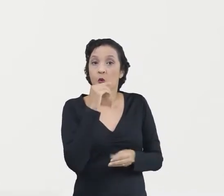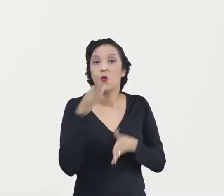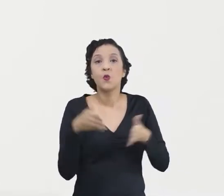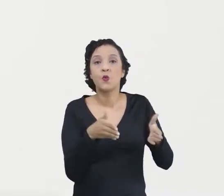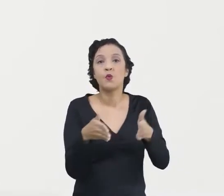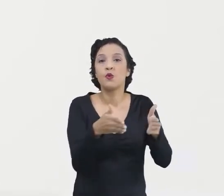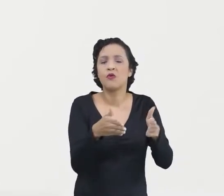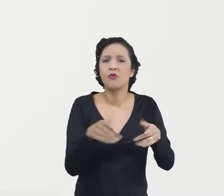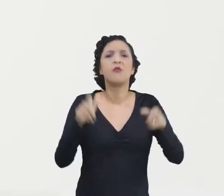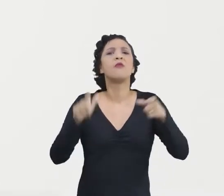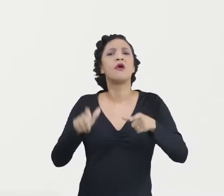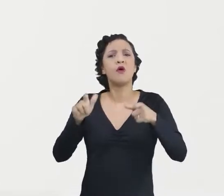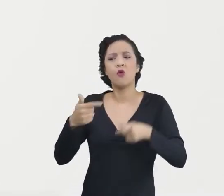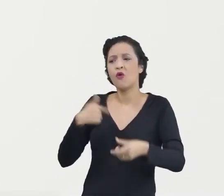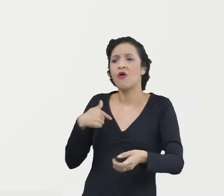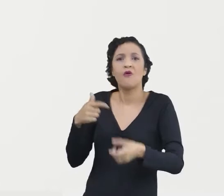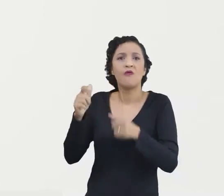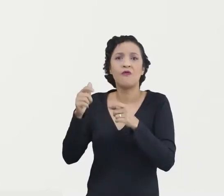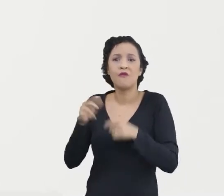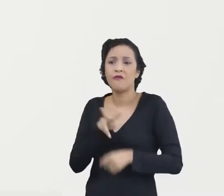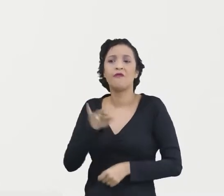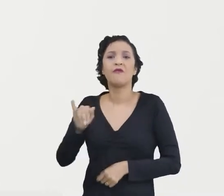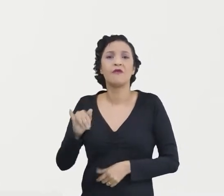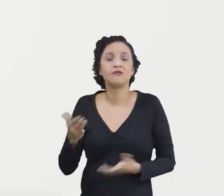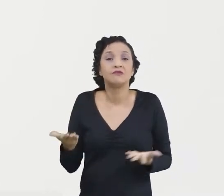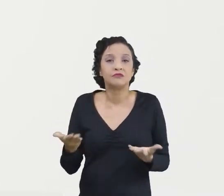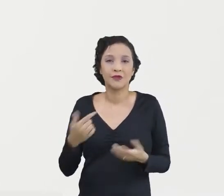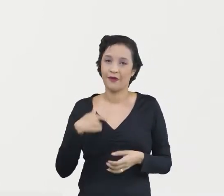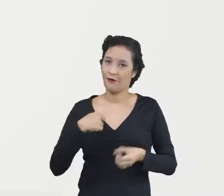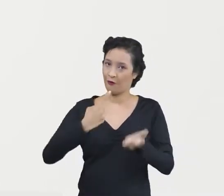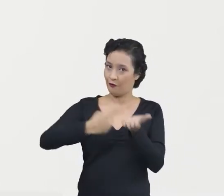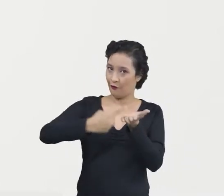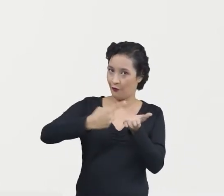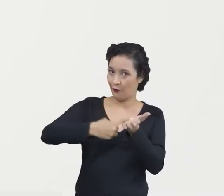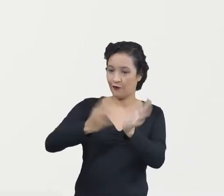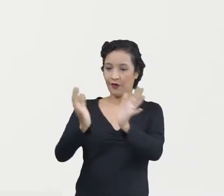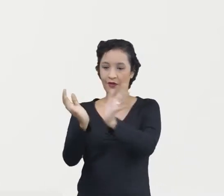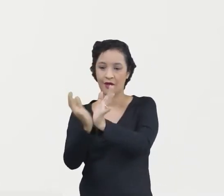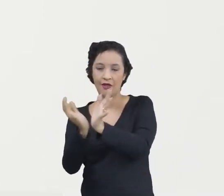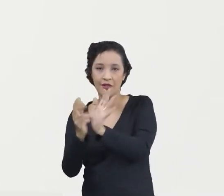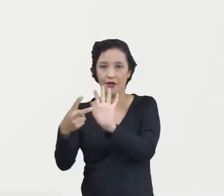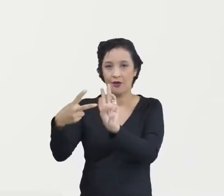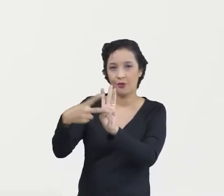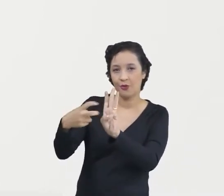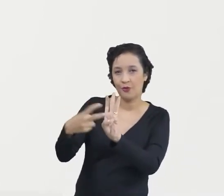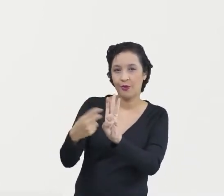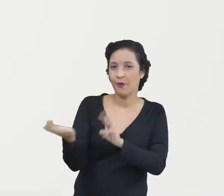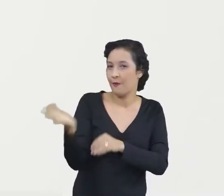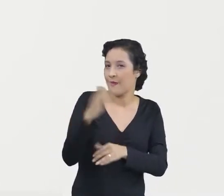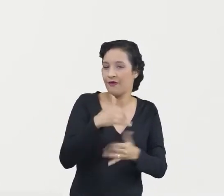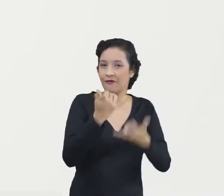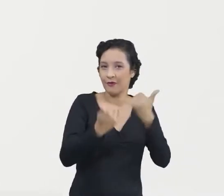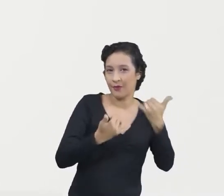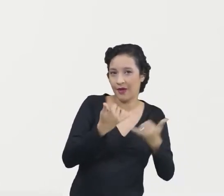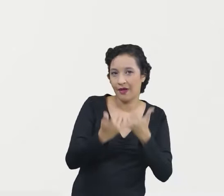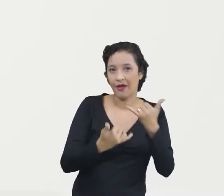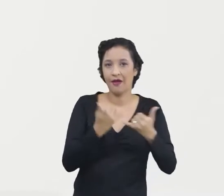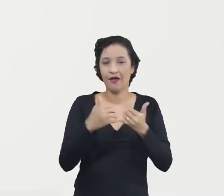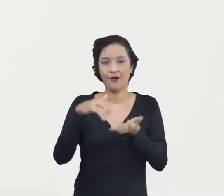onde vou? Eu vou convidar a minha tribo para brincar no garantido para o mundo